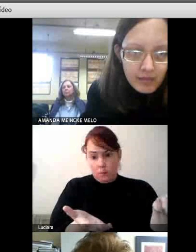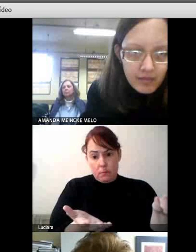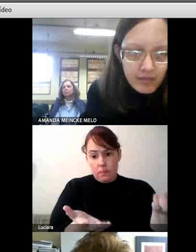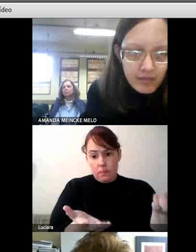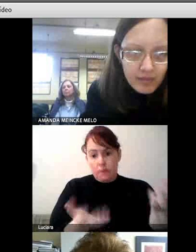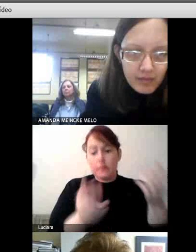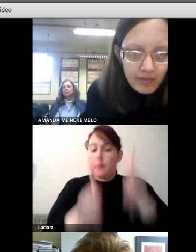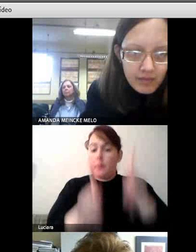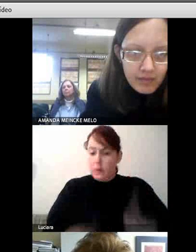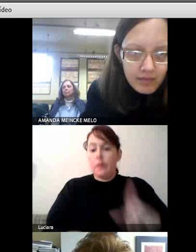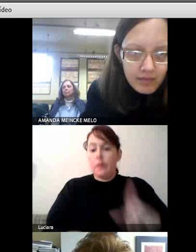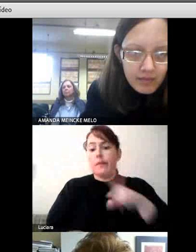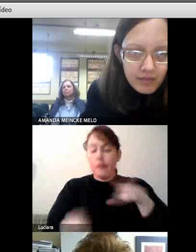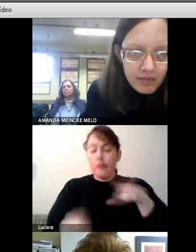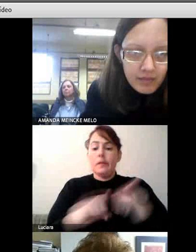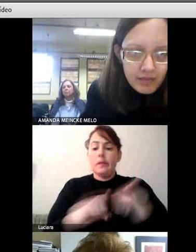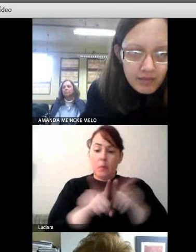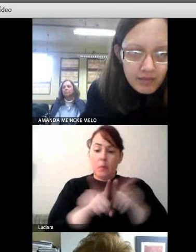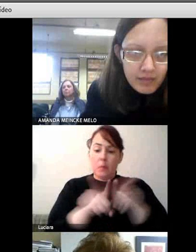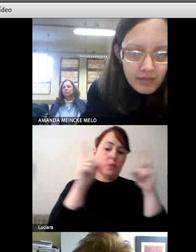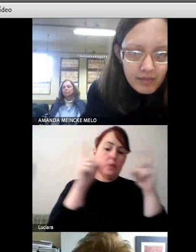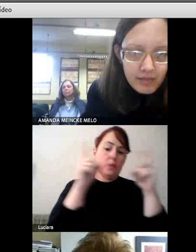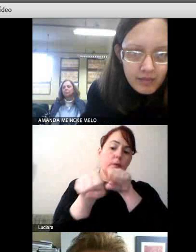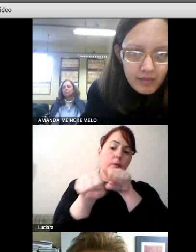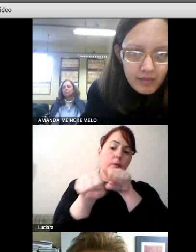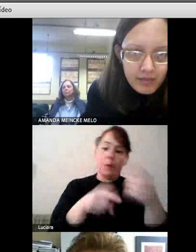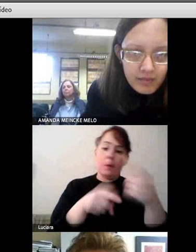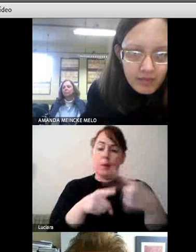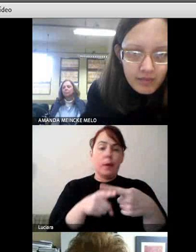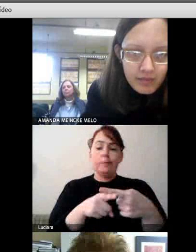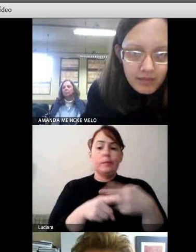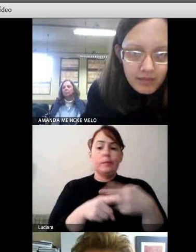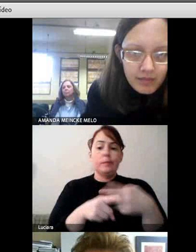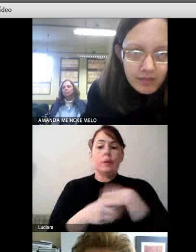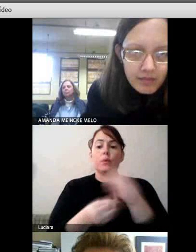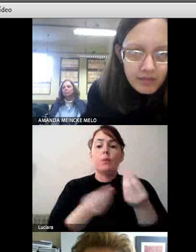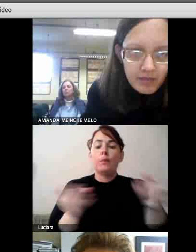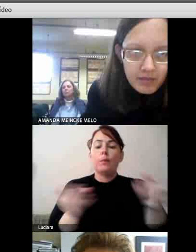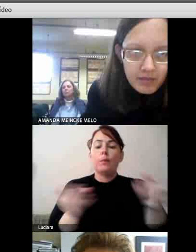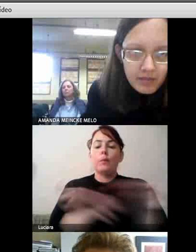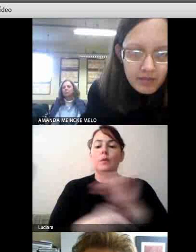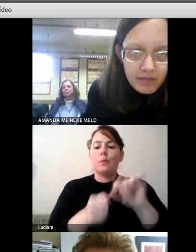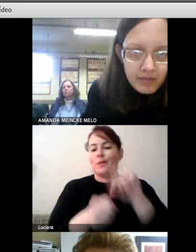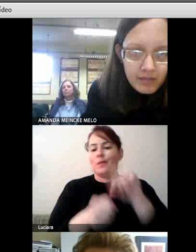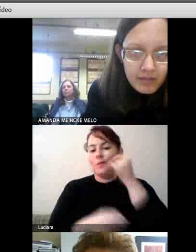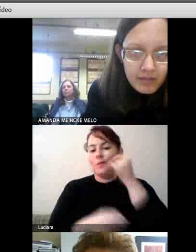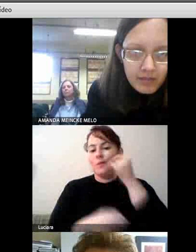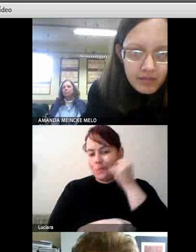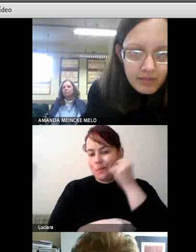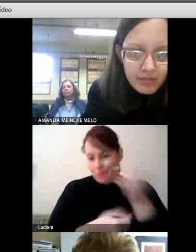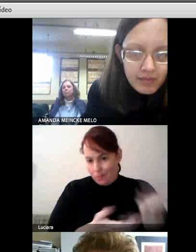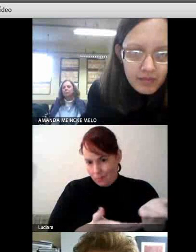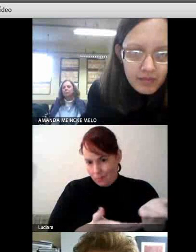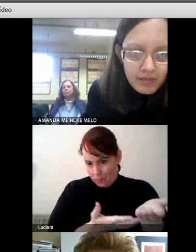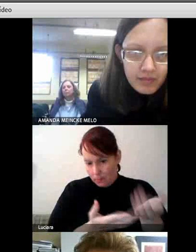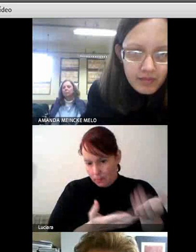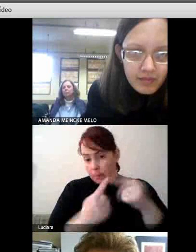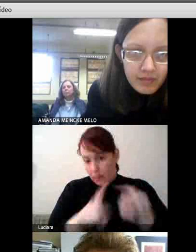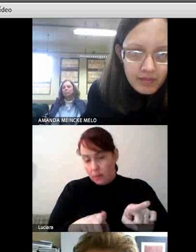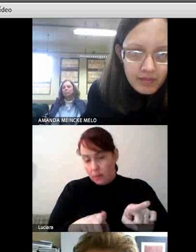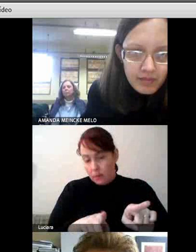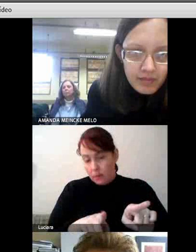desenvolver licenciaturas. Licenciaturas, justamente as licenciaturas que a universidade está fracassando, porque